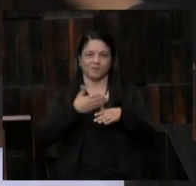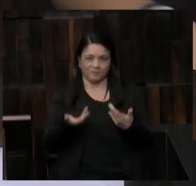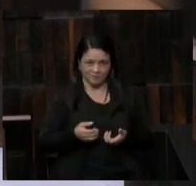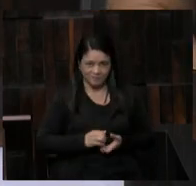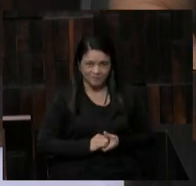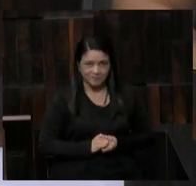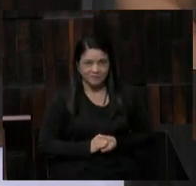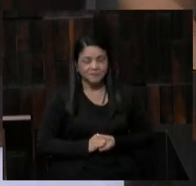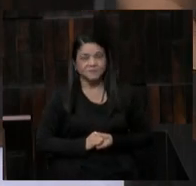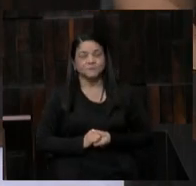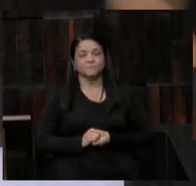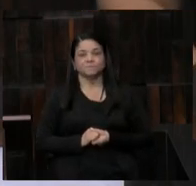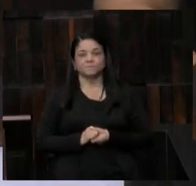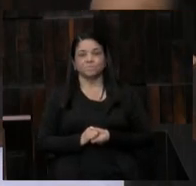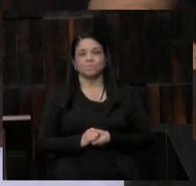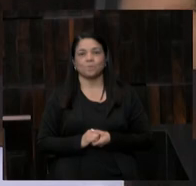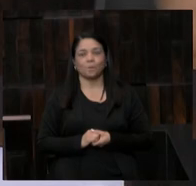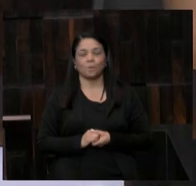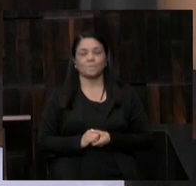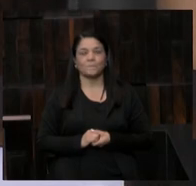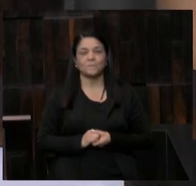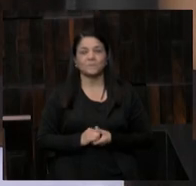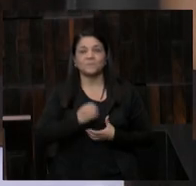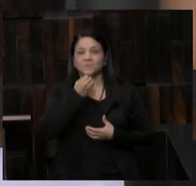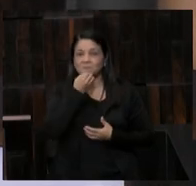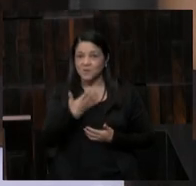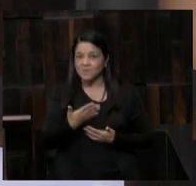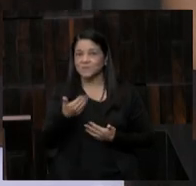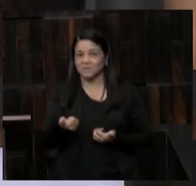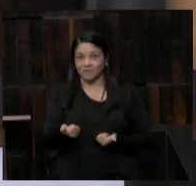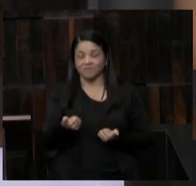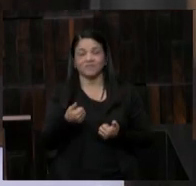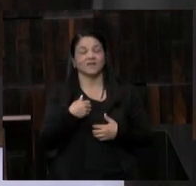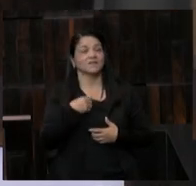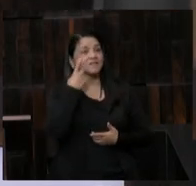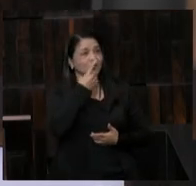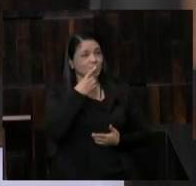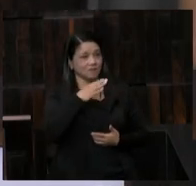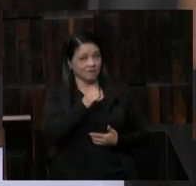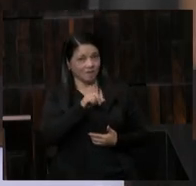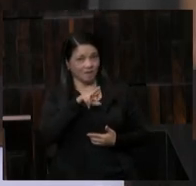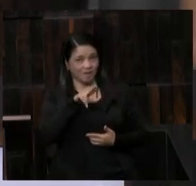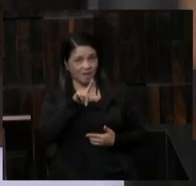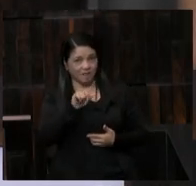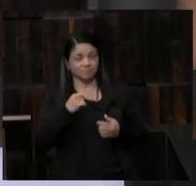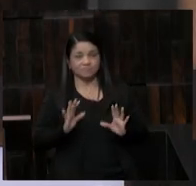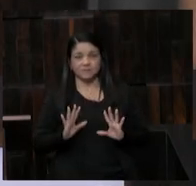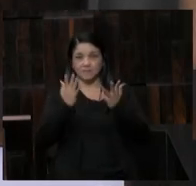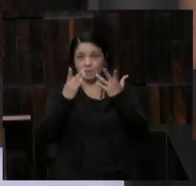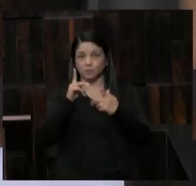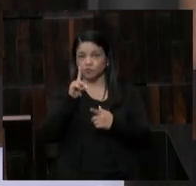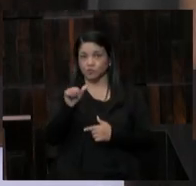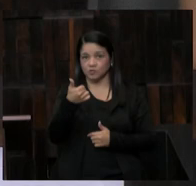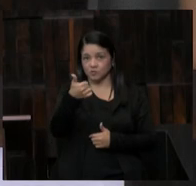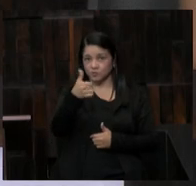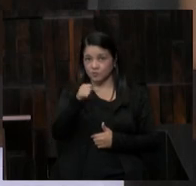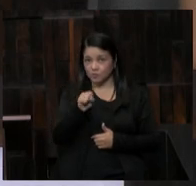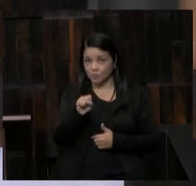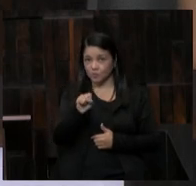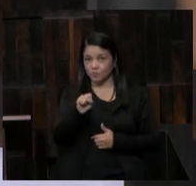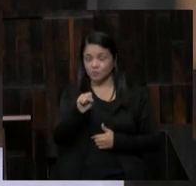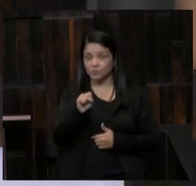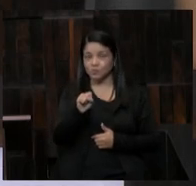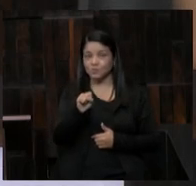Muito bem. Deputada Carla, hoje nós celebramos o dia 18 como o dia